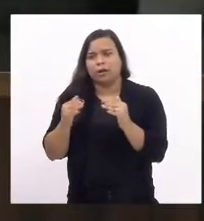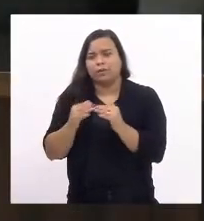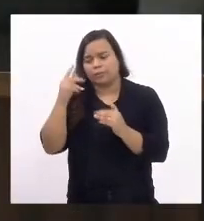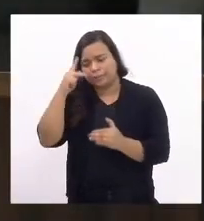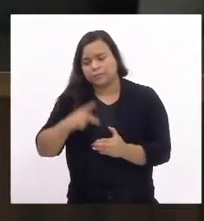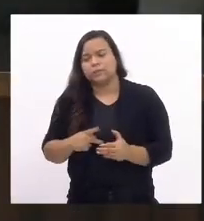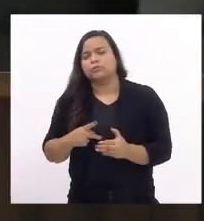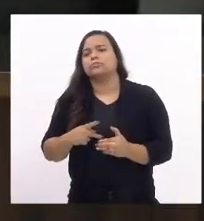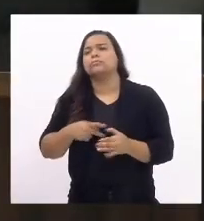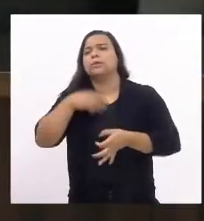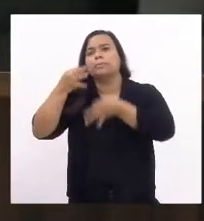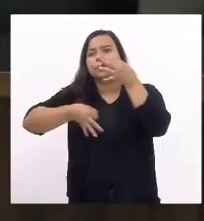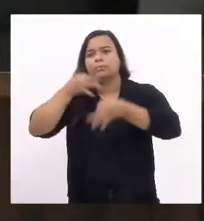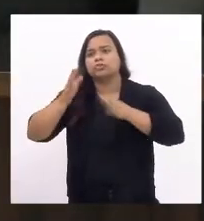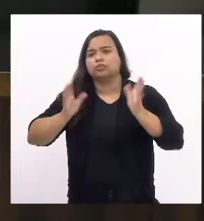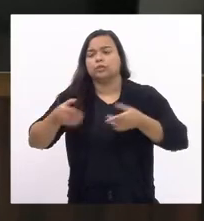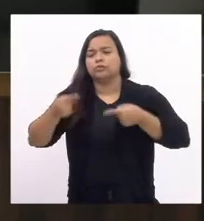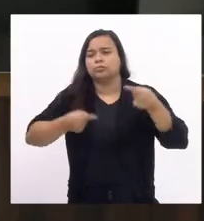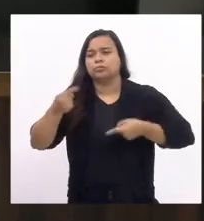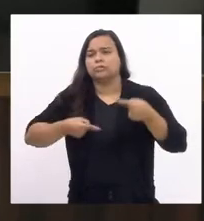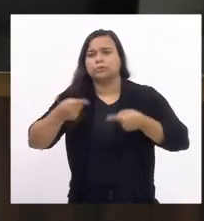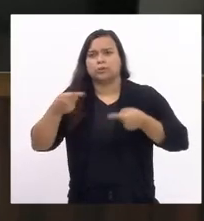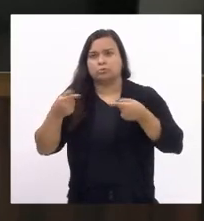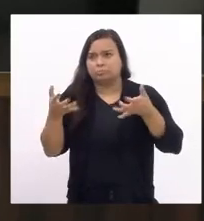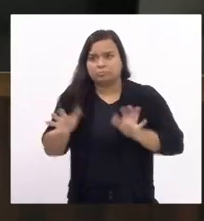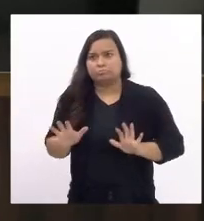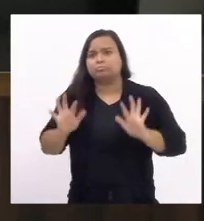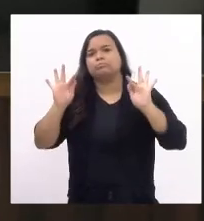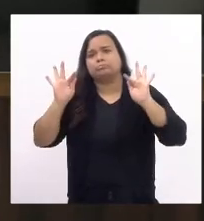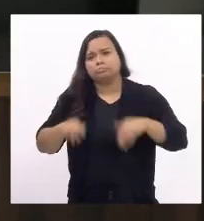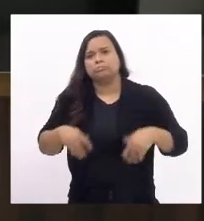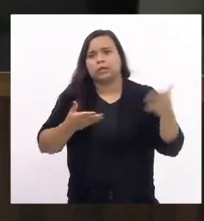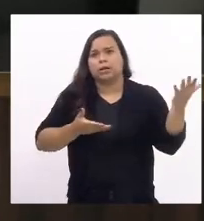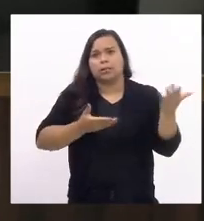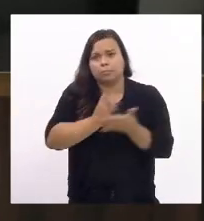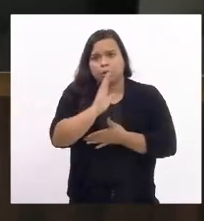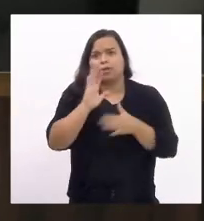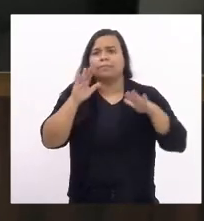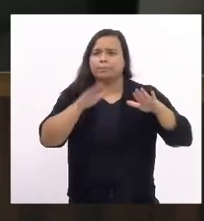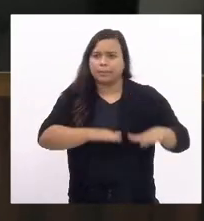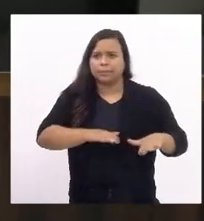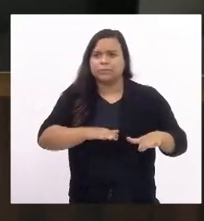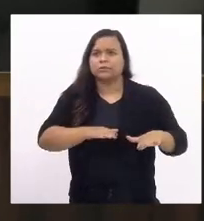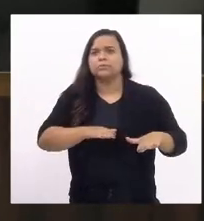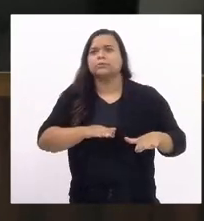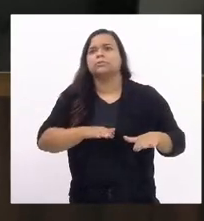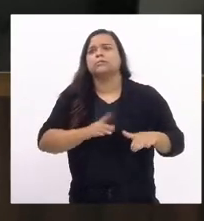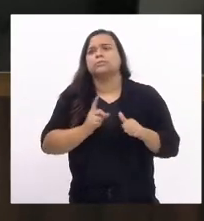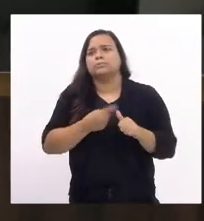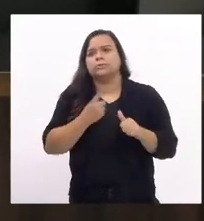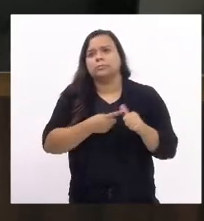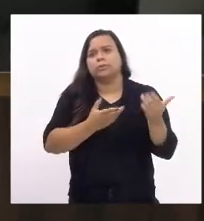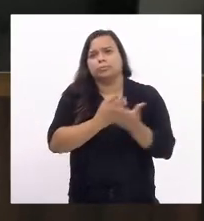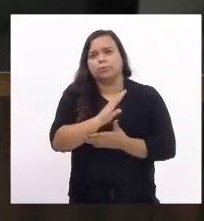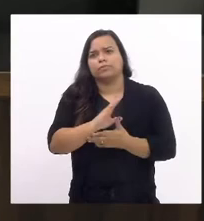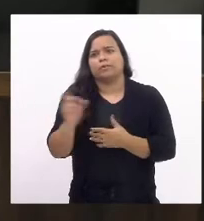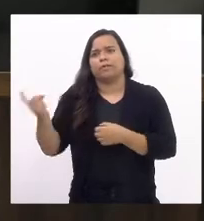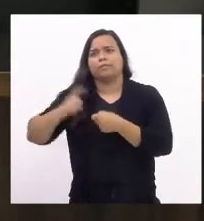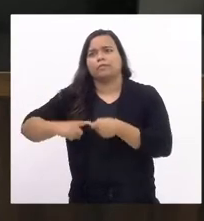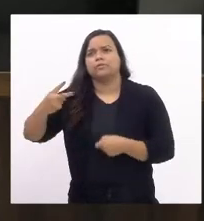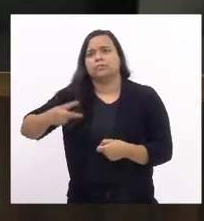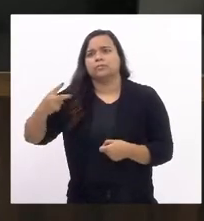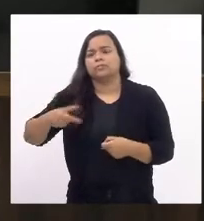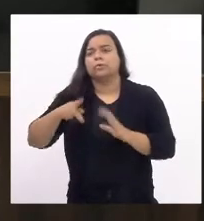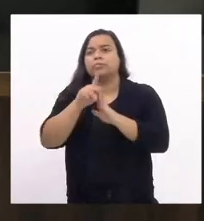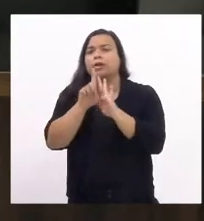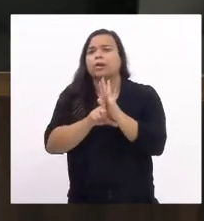em discussão. Não havendo que queira discutir, encerrada a discussão, em votação, os senhores que aprovam, permaneçam como estão, aprovado em primeiro e retorno em segundo. Projeto de lei...